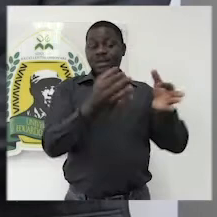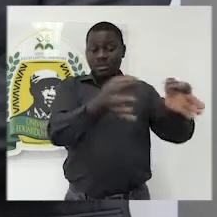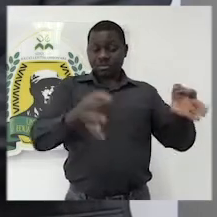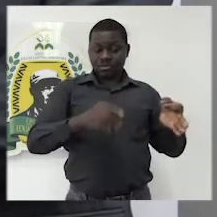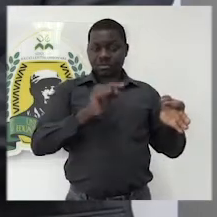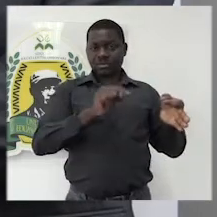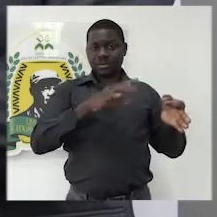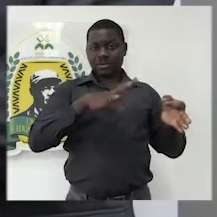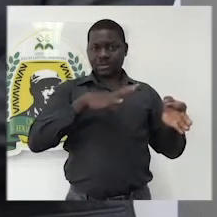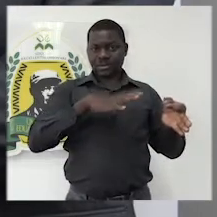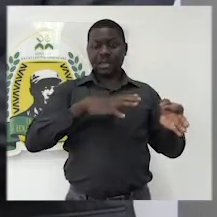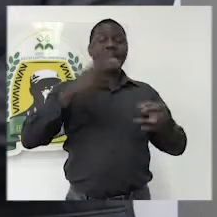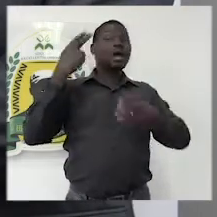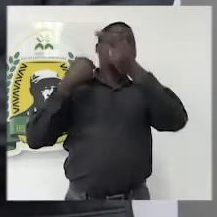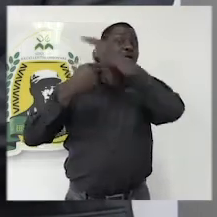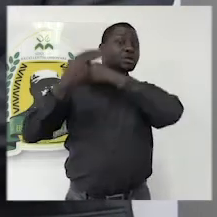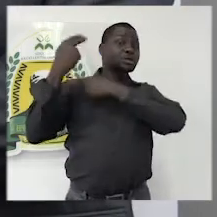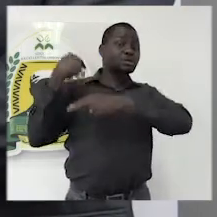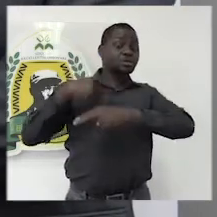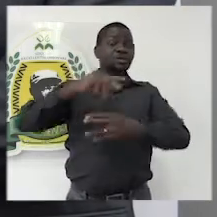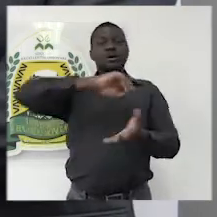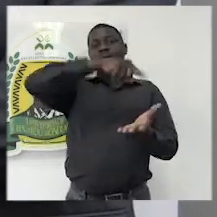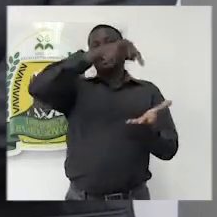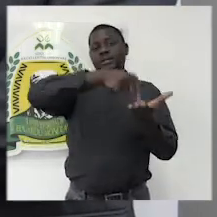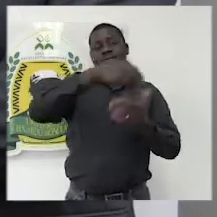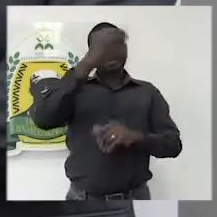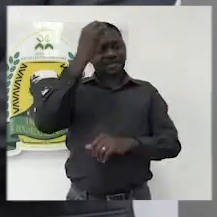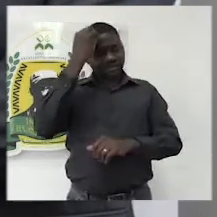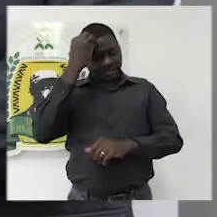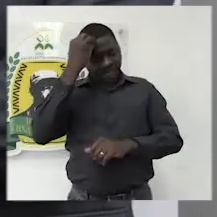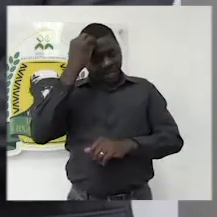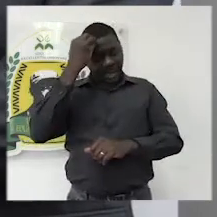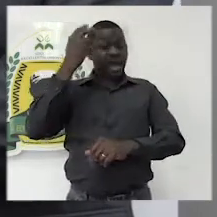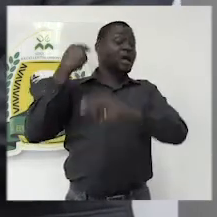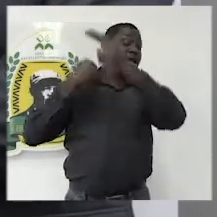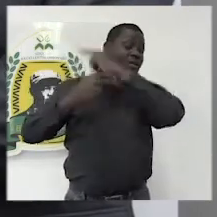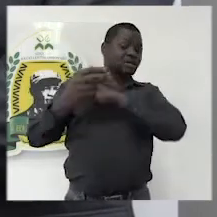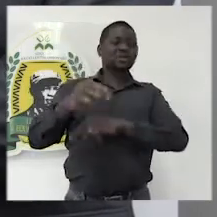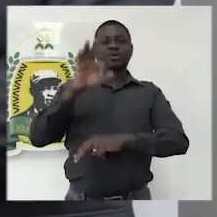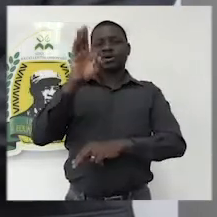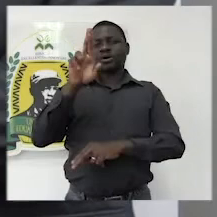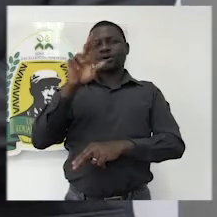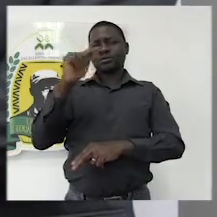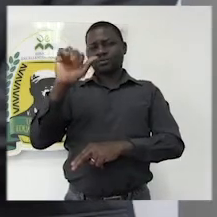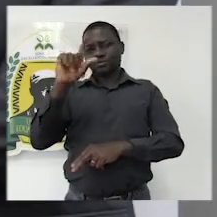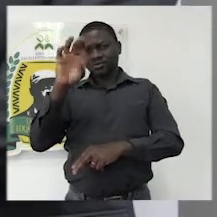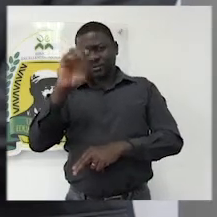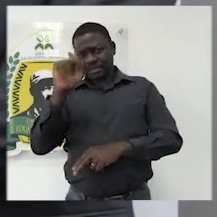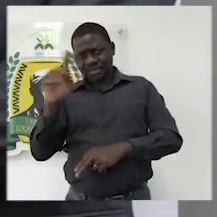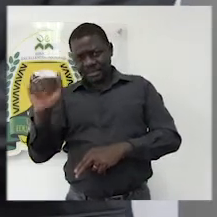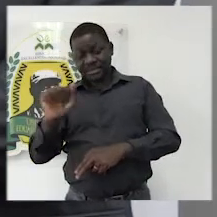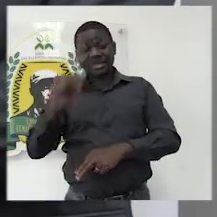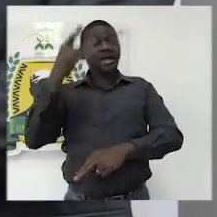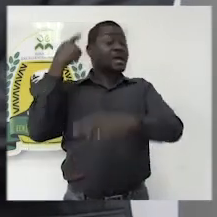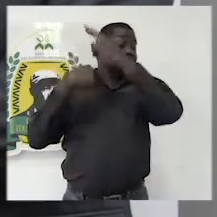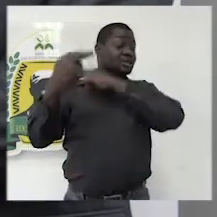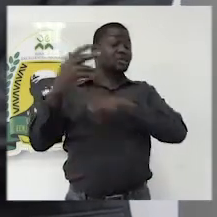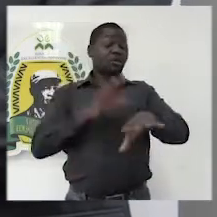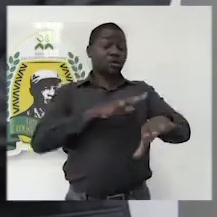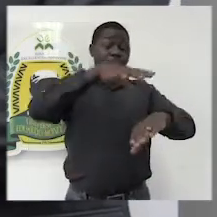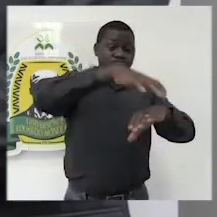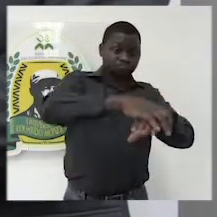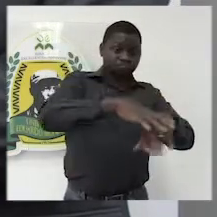muito importante sobre a história da cidade, sobre a história da fortaleza, sobre a história da ocupação, sobre a história da